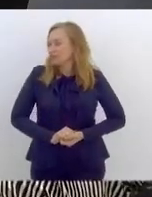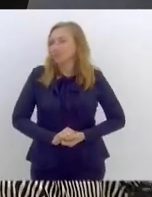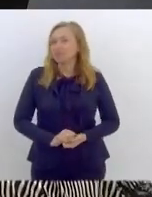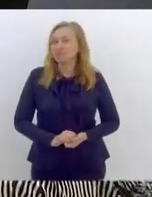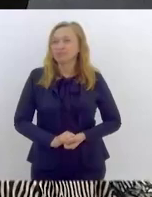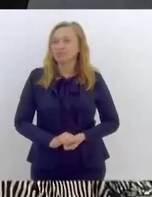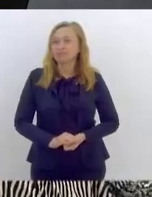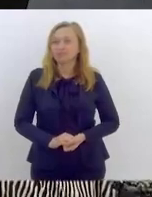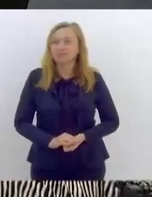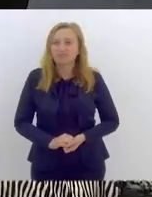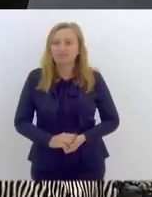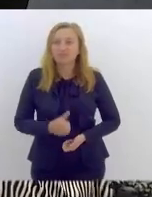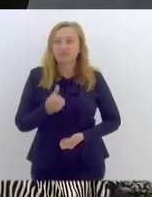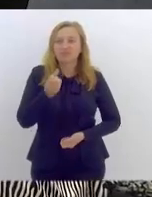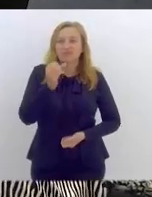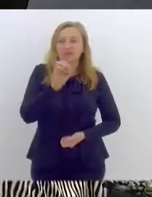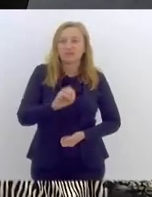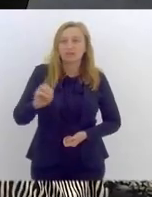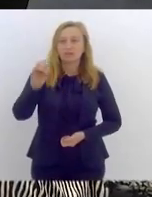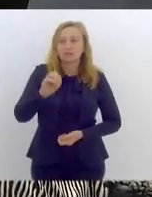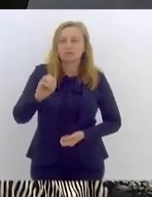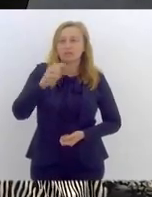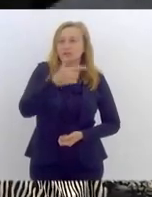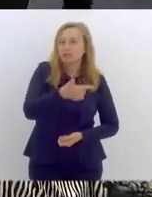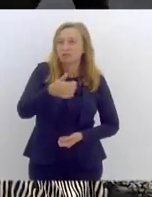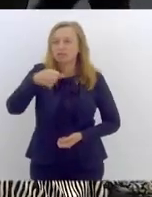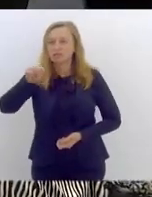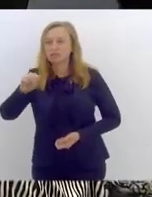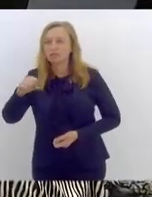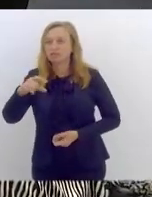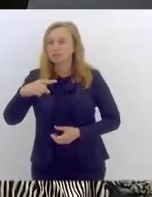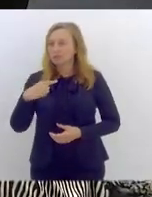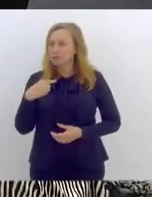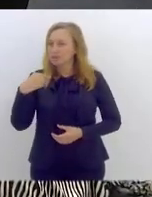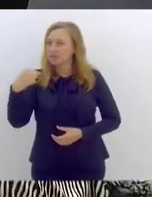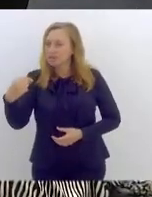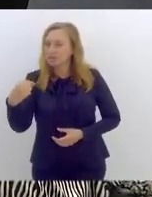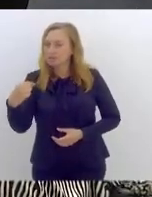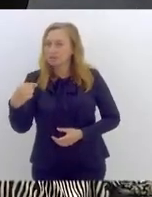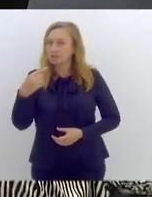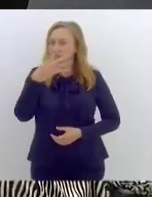Em 6 de outubro de 2018, fomos eleita com